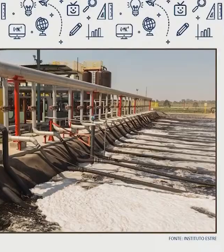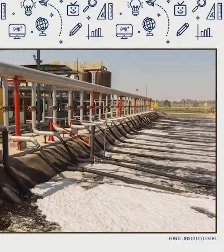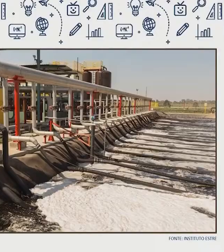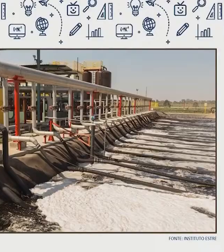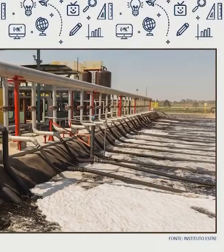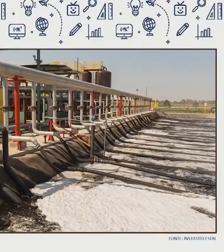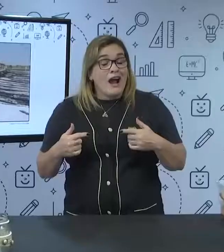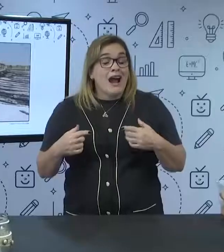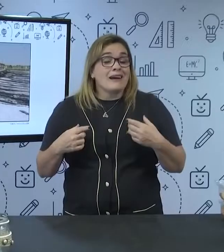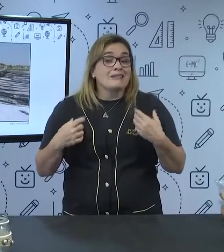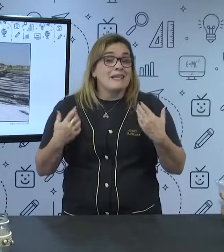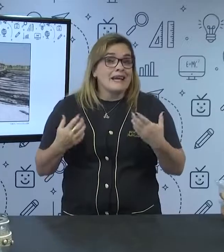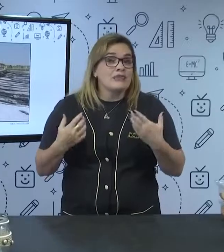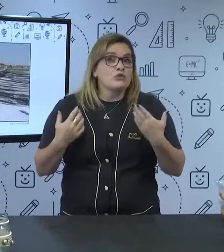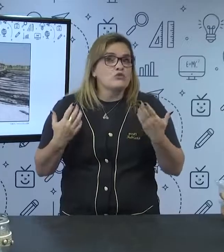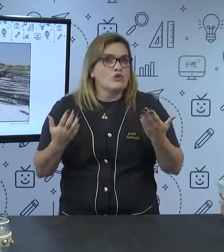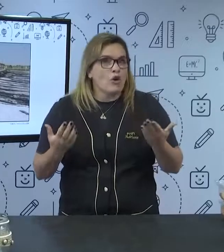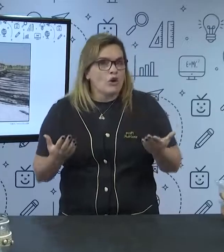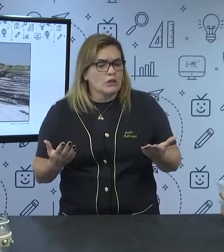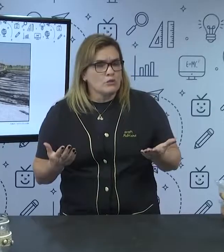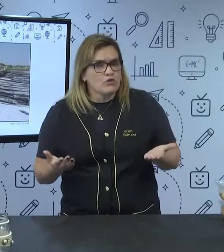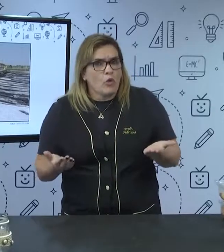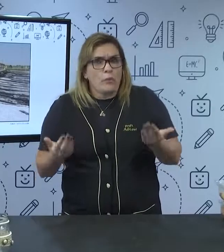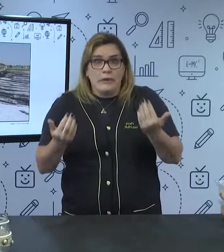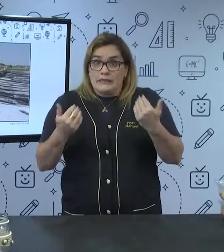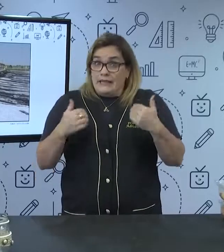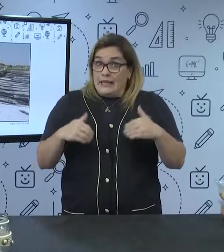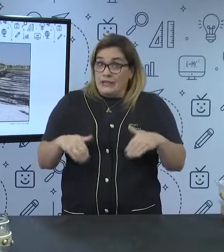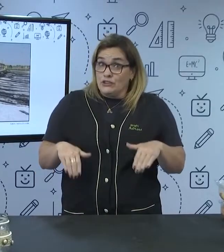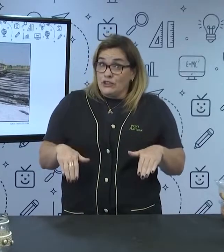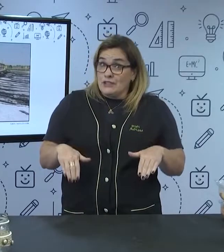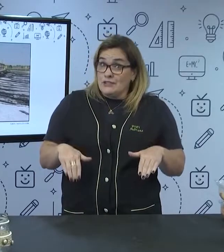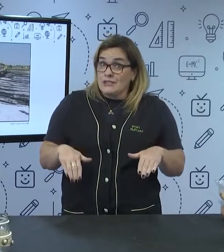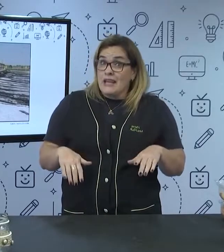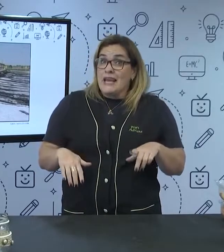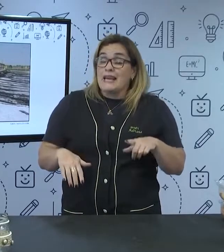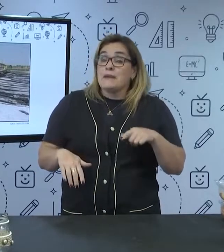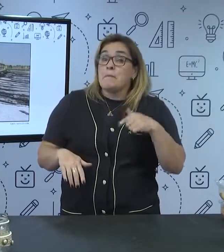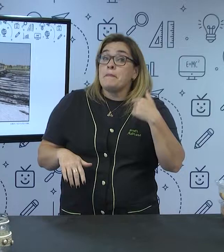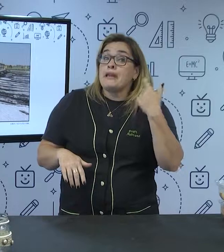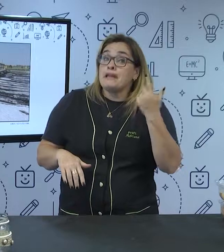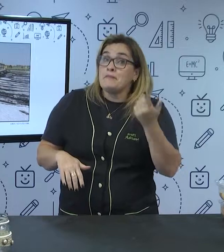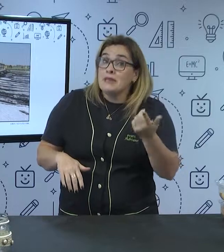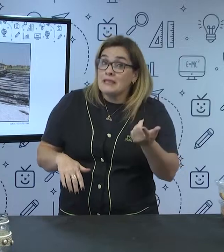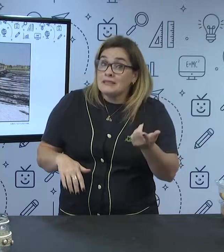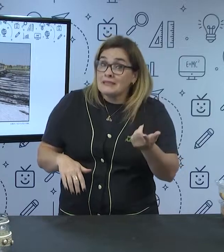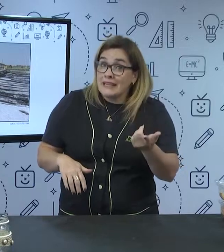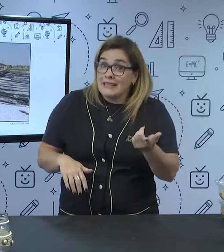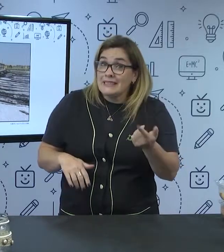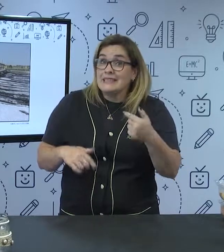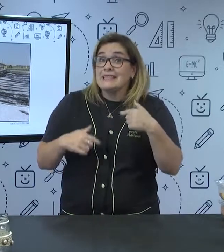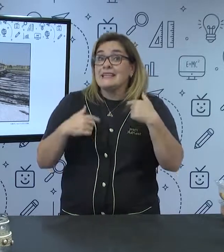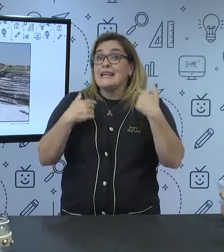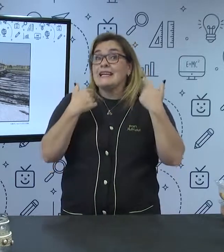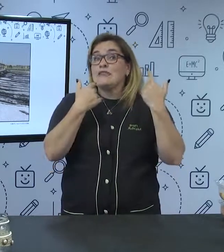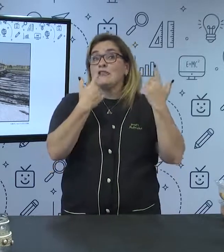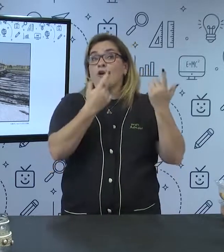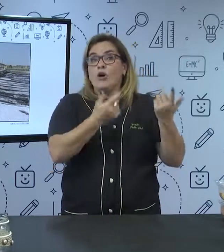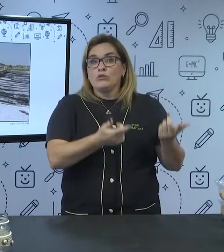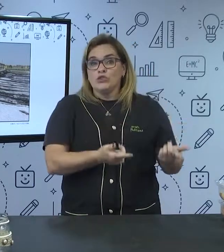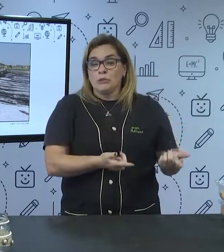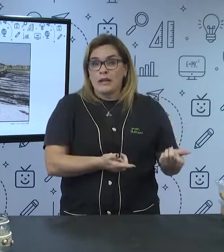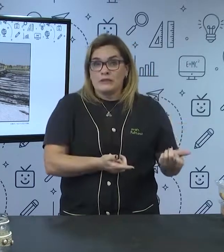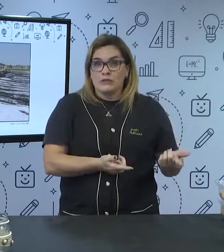e trata, até que os órgãos competentes permitem que